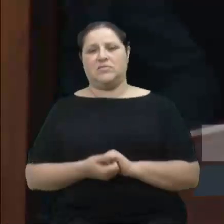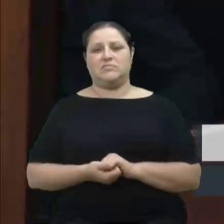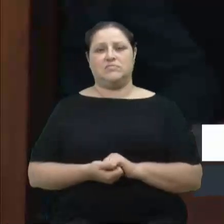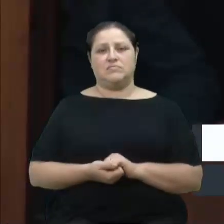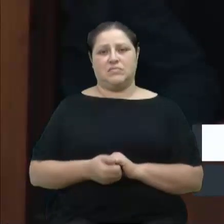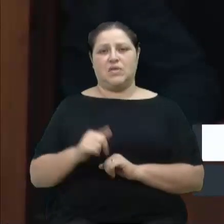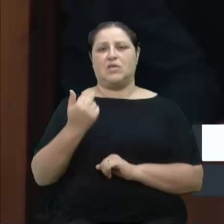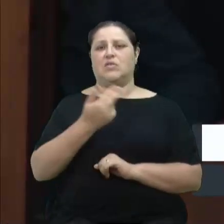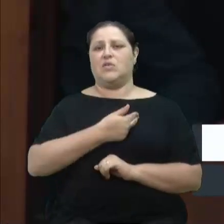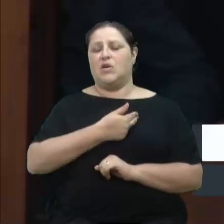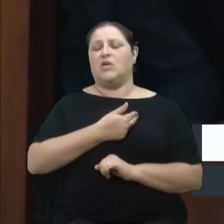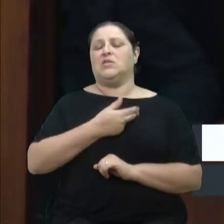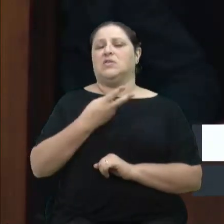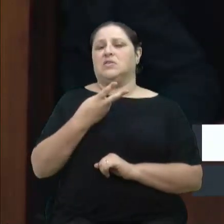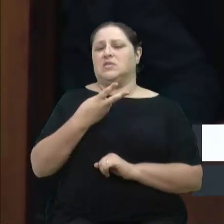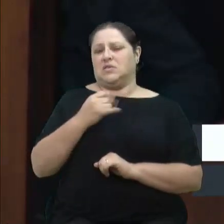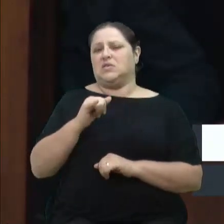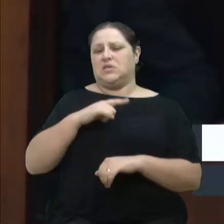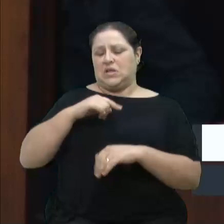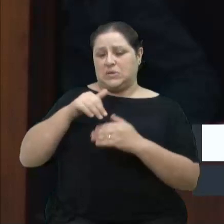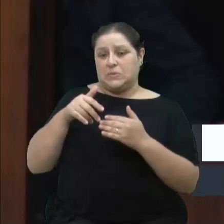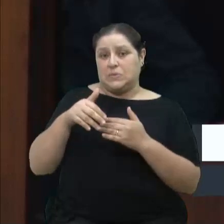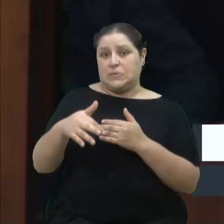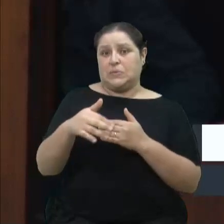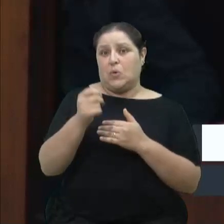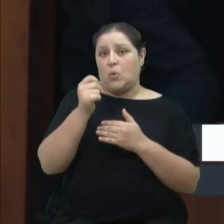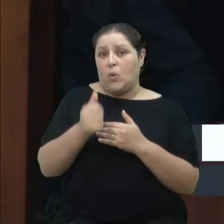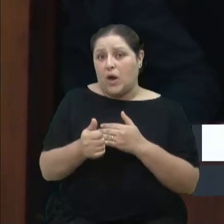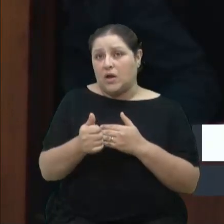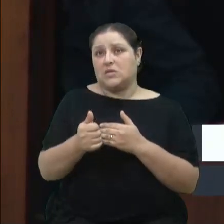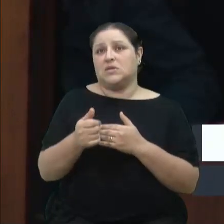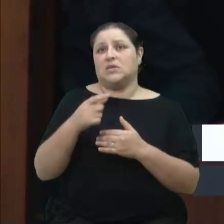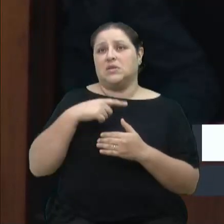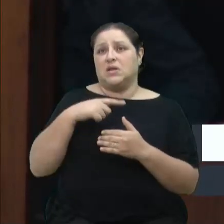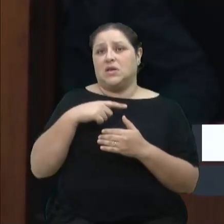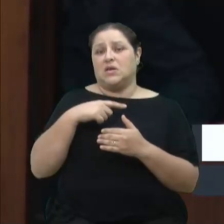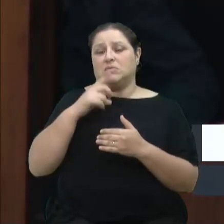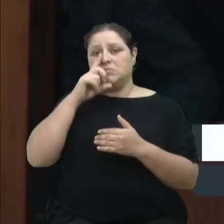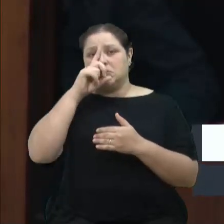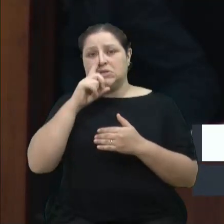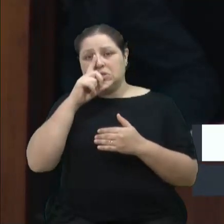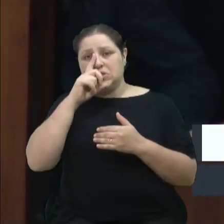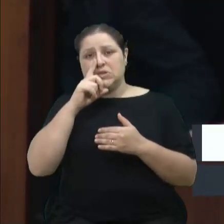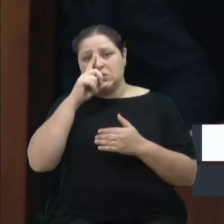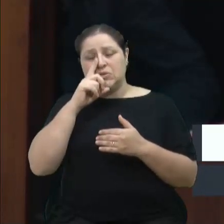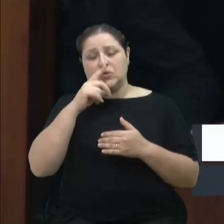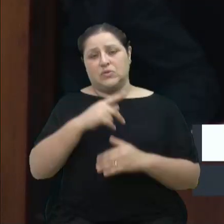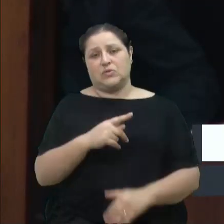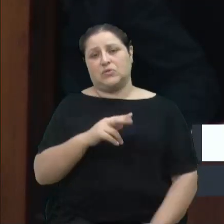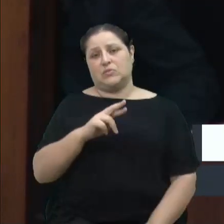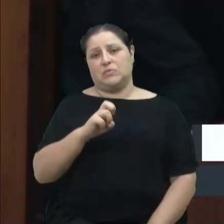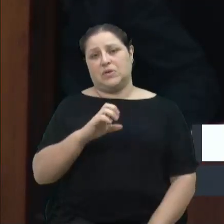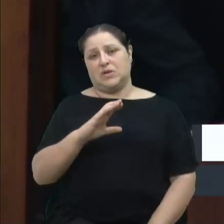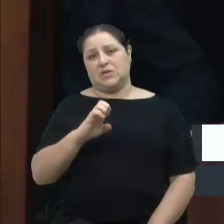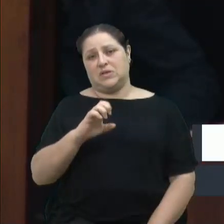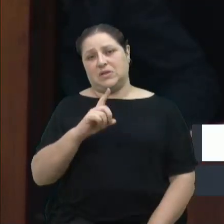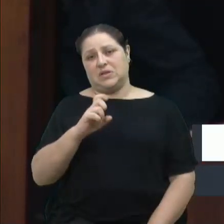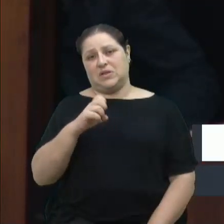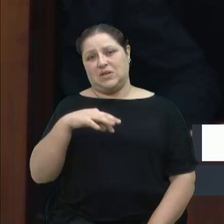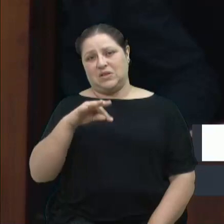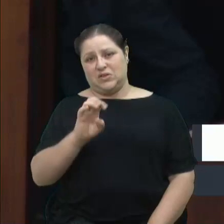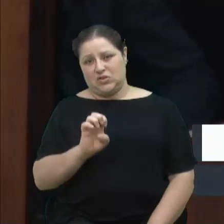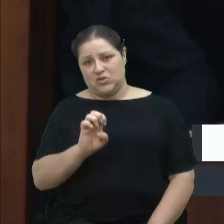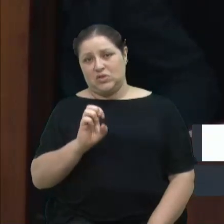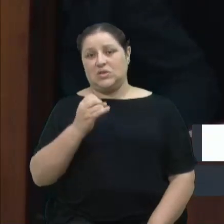Nós estamos prestes, eu reafirmo, a um precedente perigoso, se